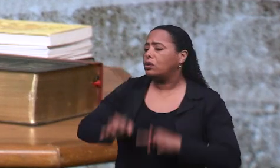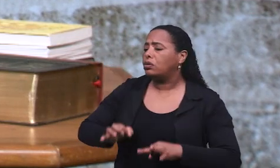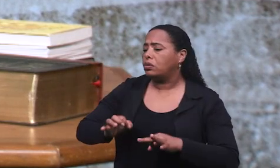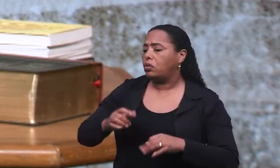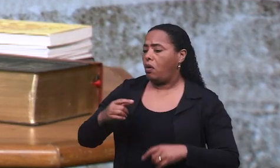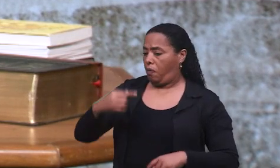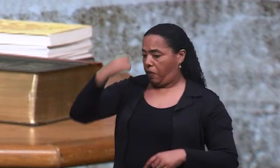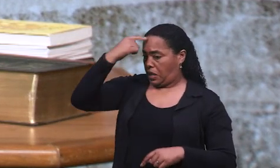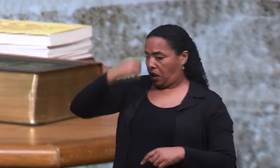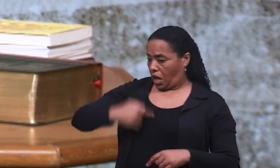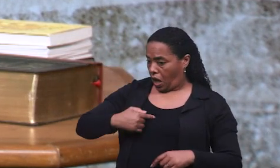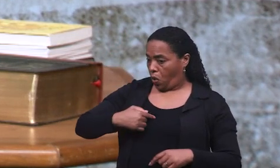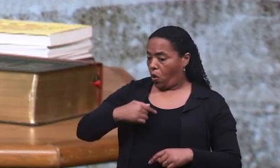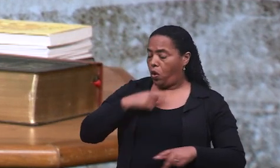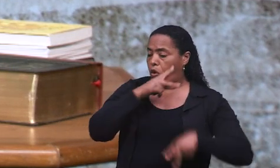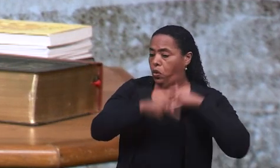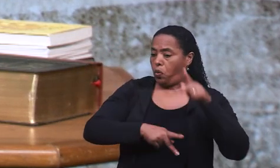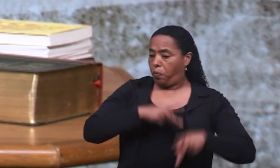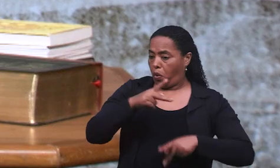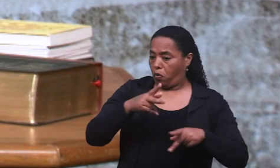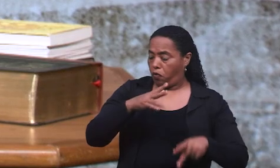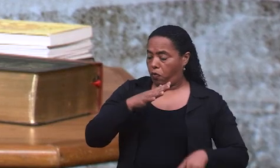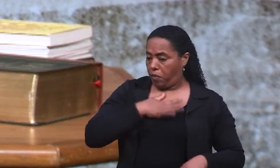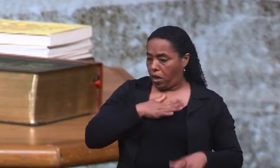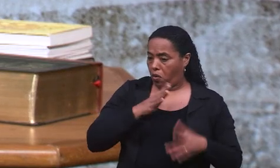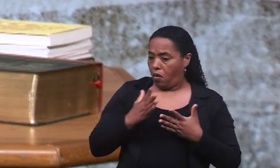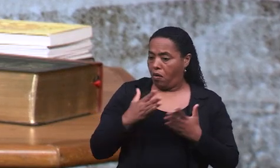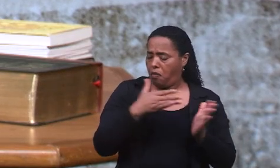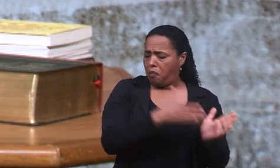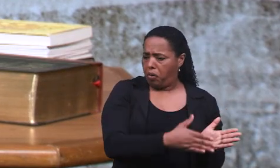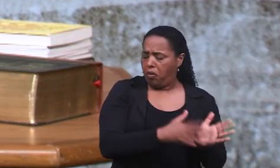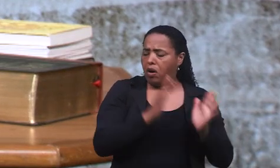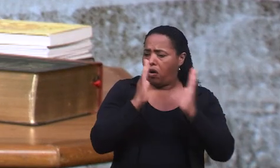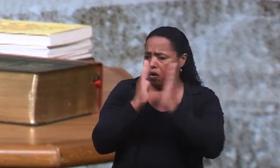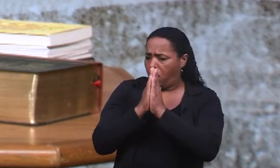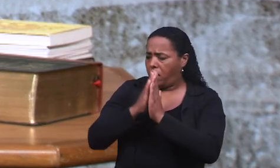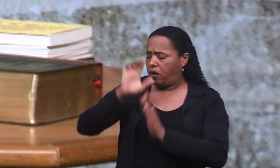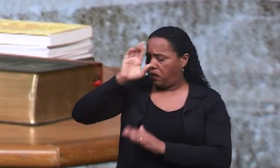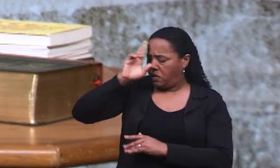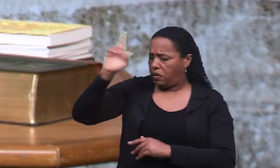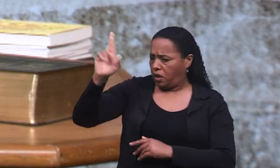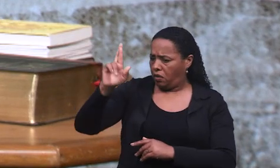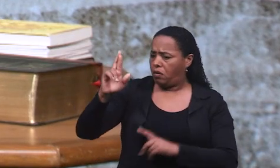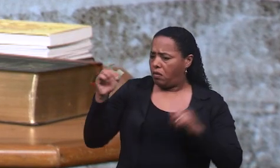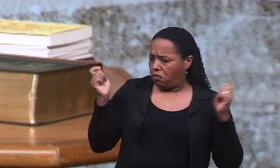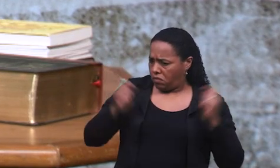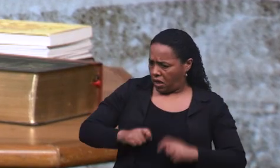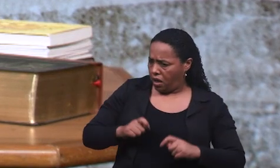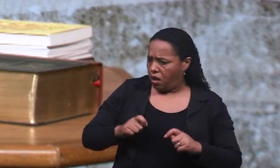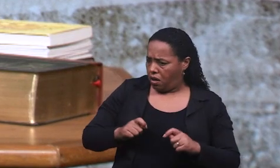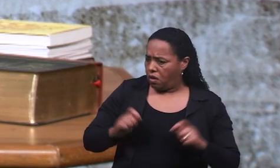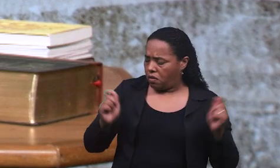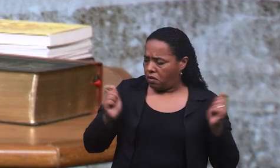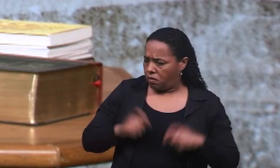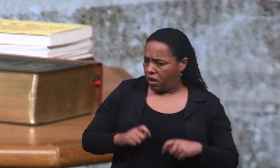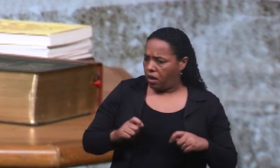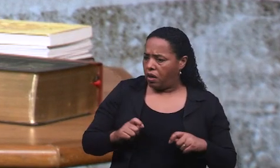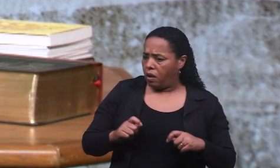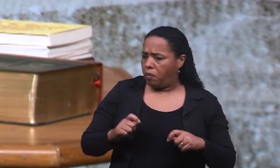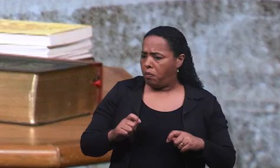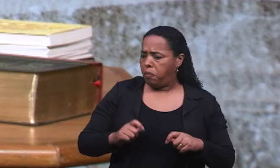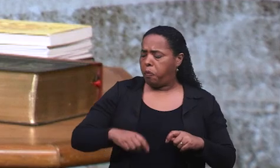mas eu e meu povo ímpios. Orai ao Senhor, pois que basta, para que não haja